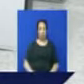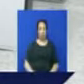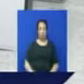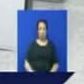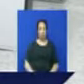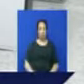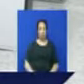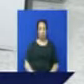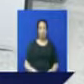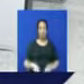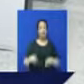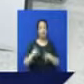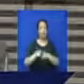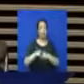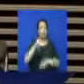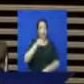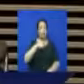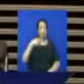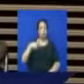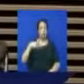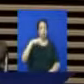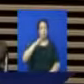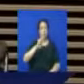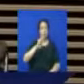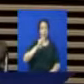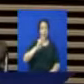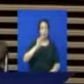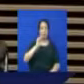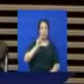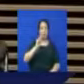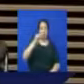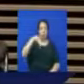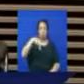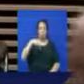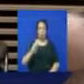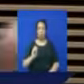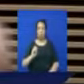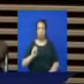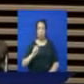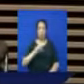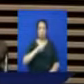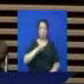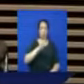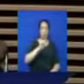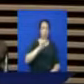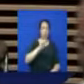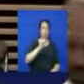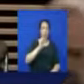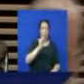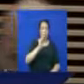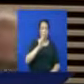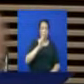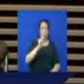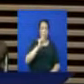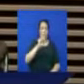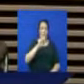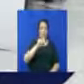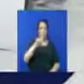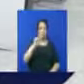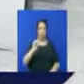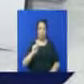E ainda os pastores Bruno Toigo e Gabriela Toigo, do Ministério Espaço Cristão de São José do Norte.